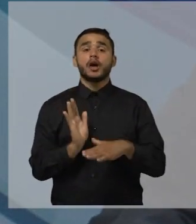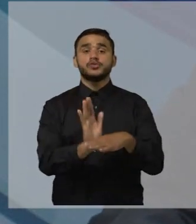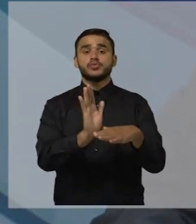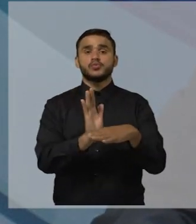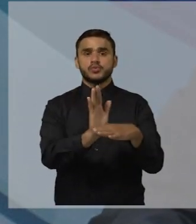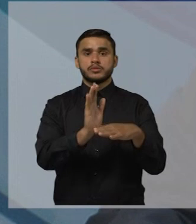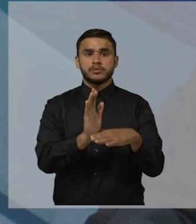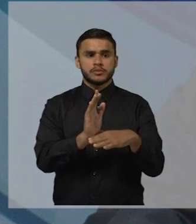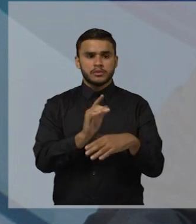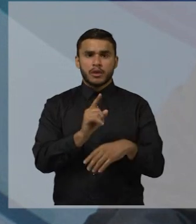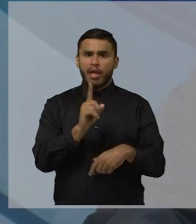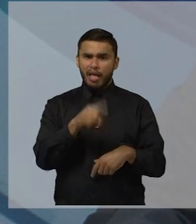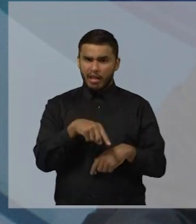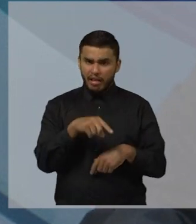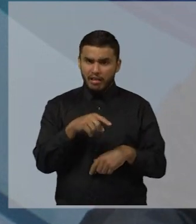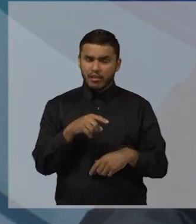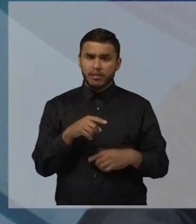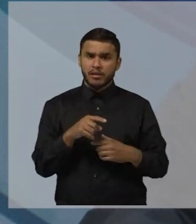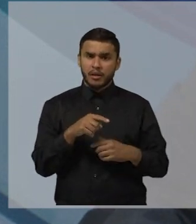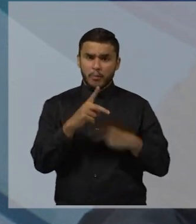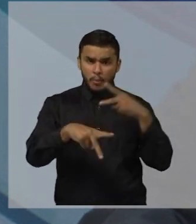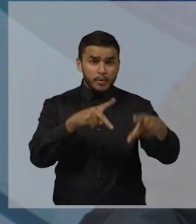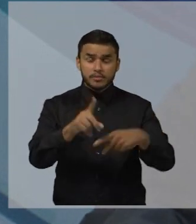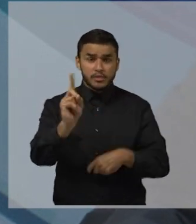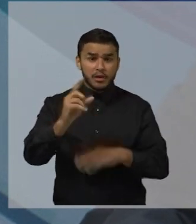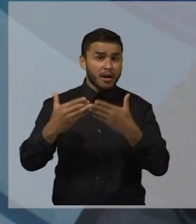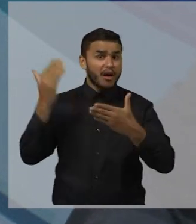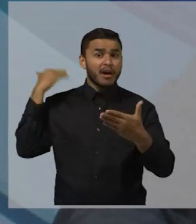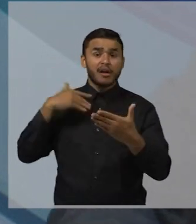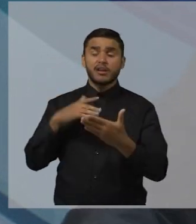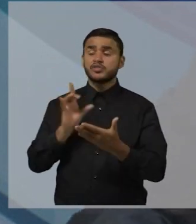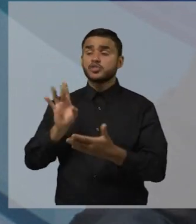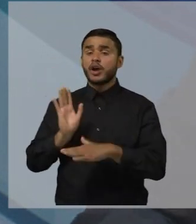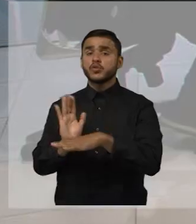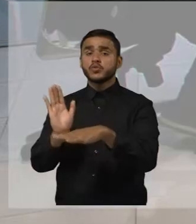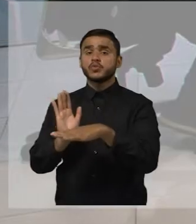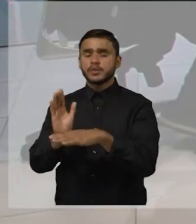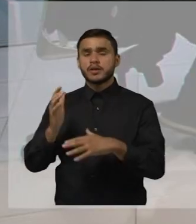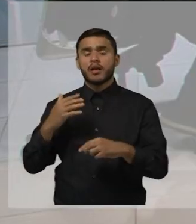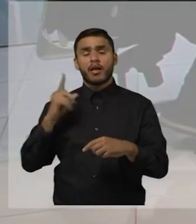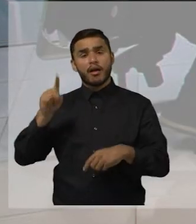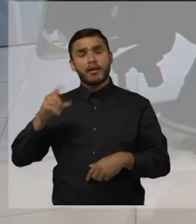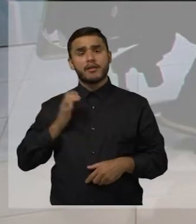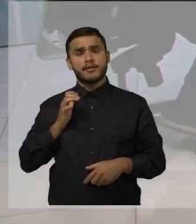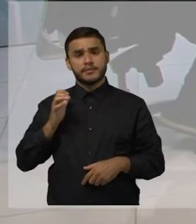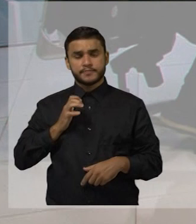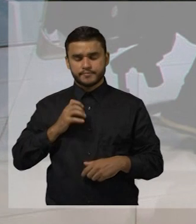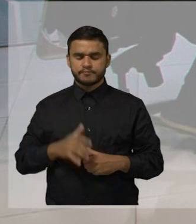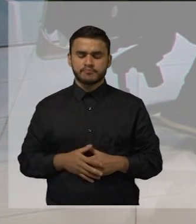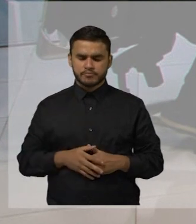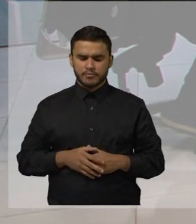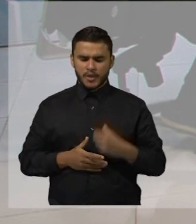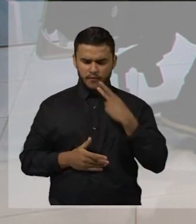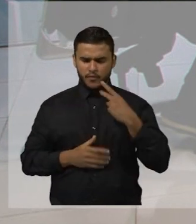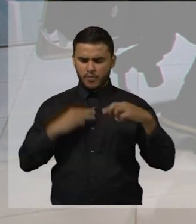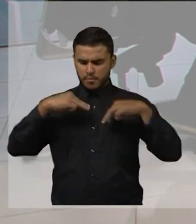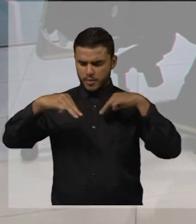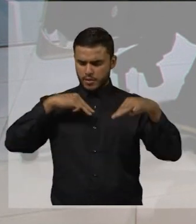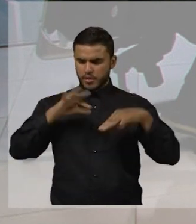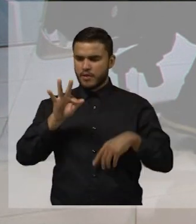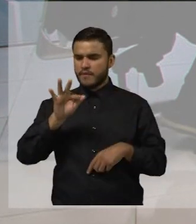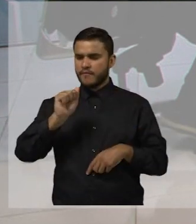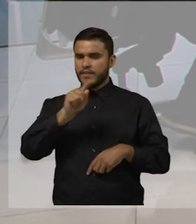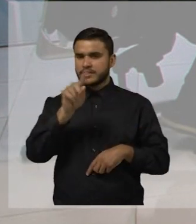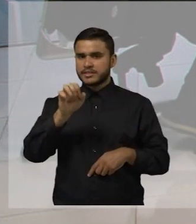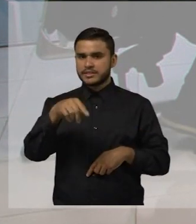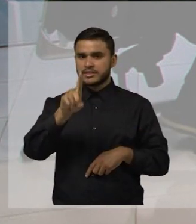empresários. Então, o que nós precisamos? Mudar essa mentalidade. Aliás, ele usou uma frase de efeito que eu achei interessante colocar aqui. Ele disse